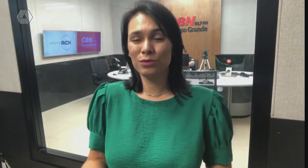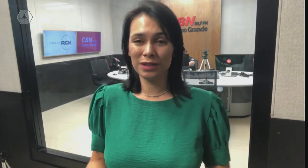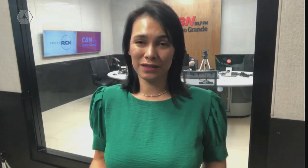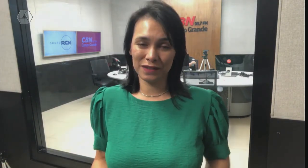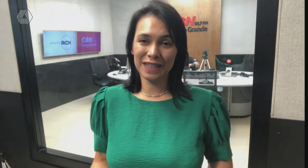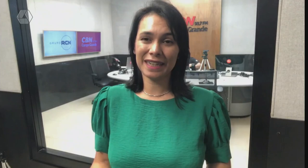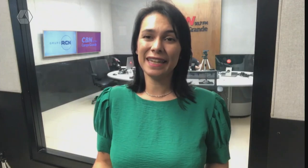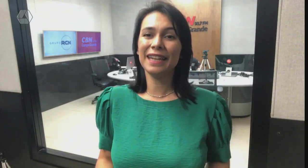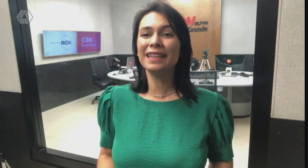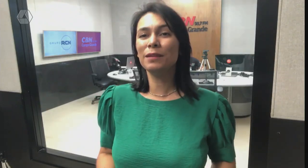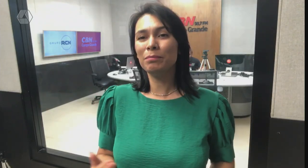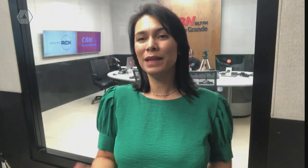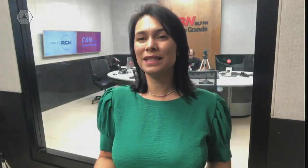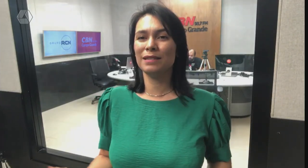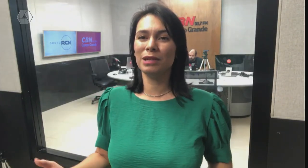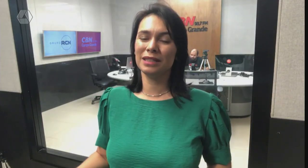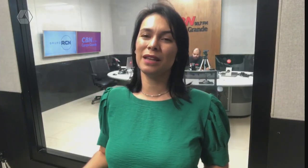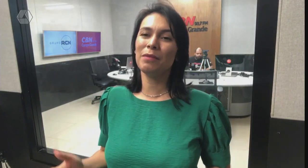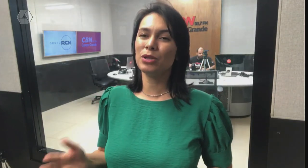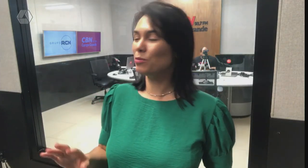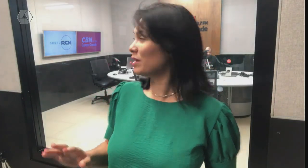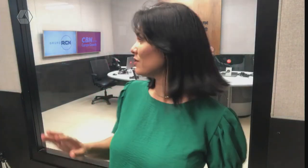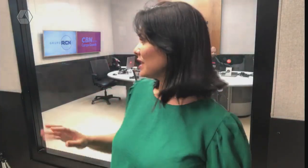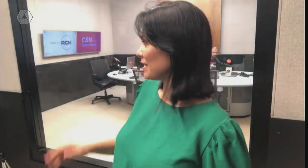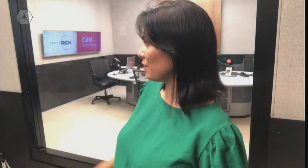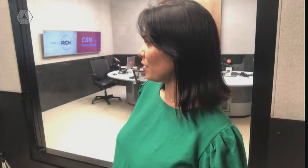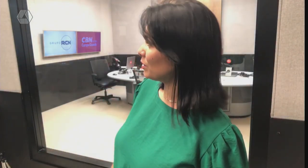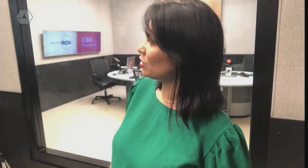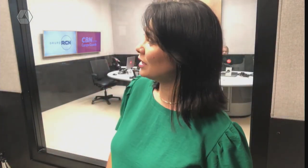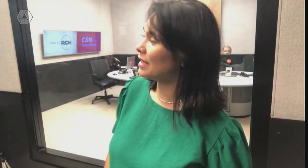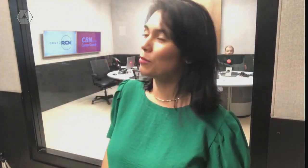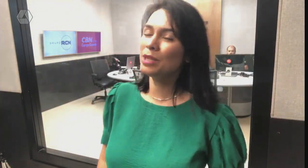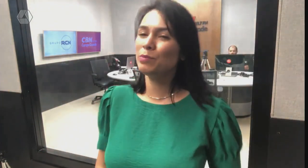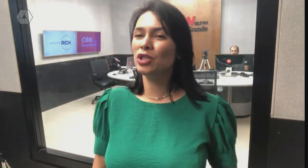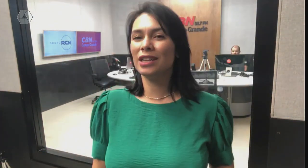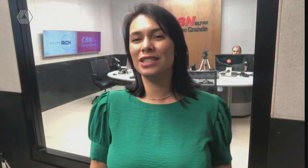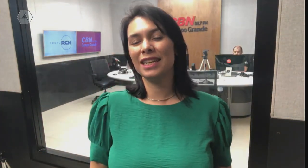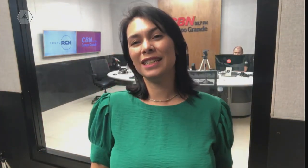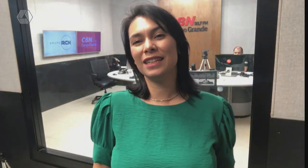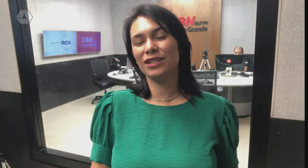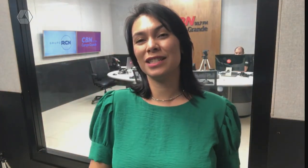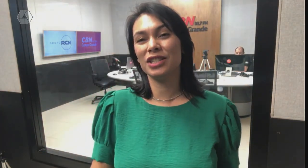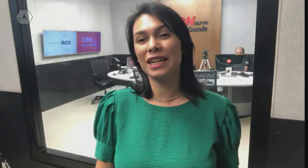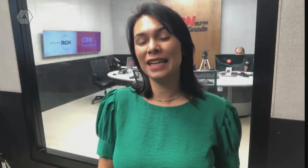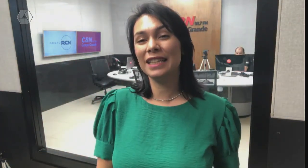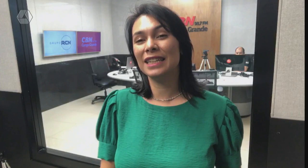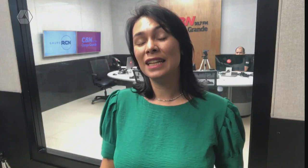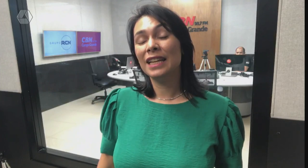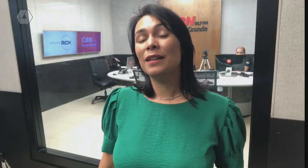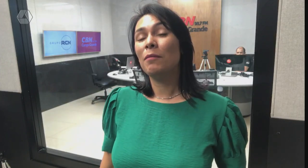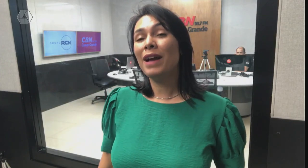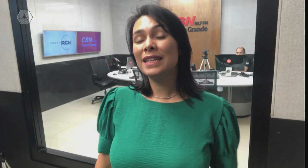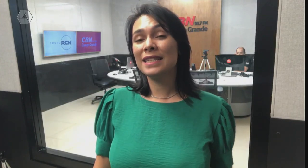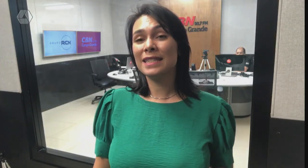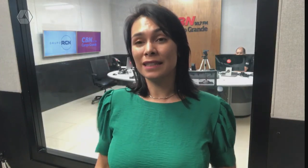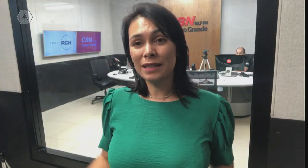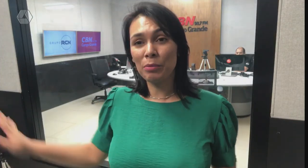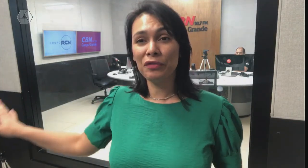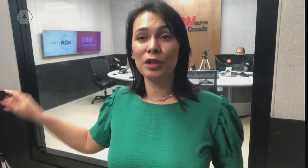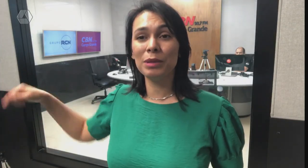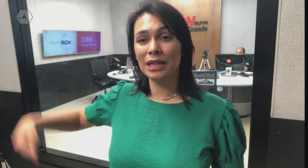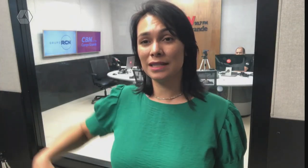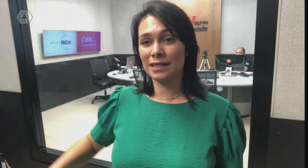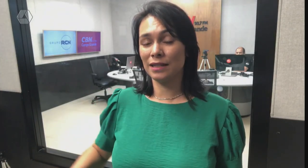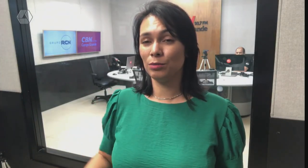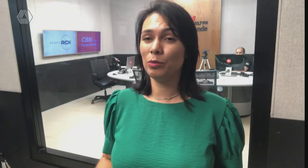E a segunda-feira, ela também se mantém mais ou menos dessa forma. Estou dando até uma espichadinha ali na nossa janela. Mas, assim,